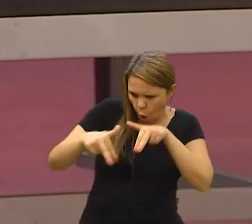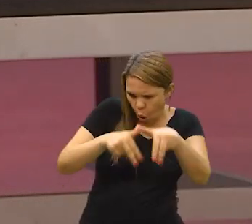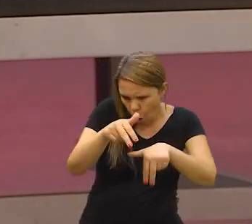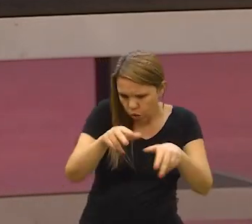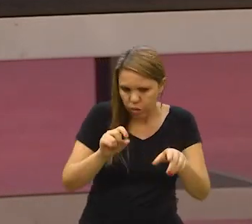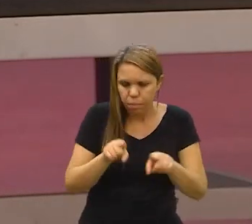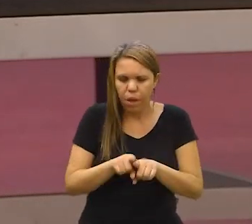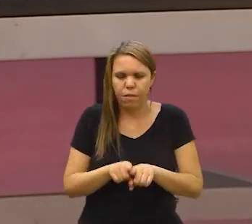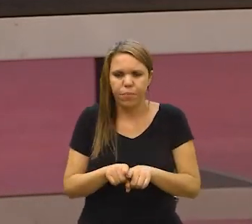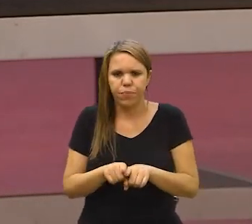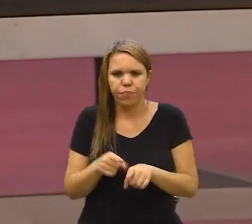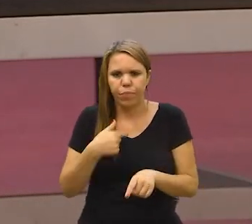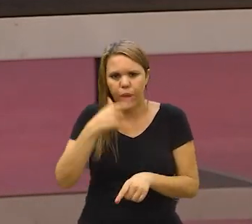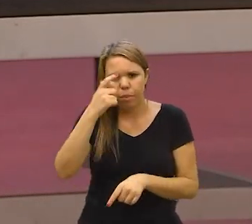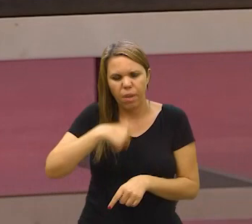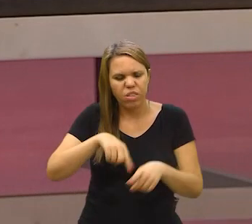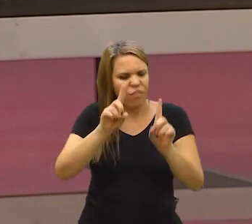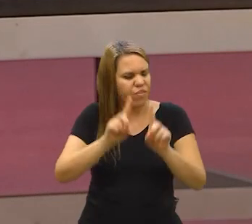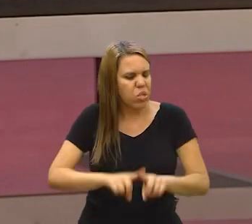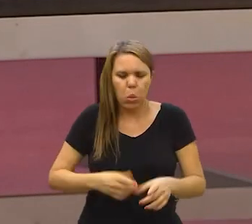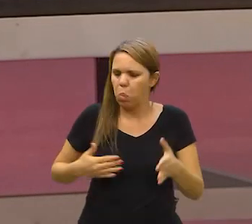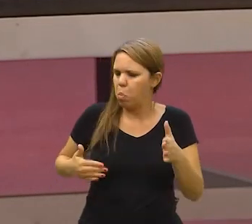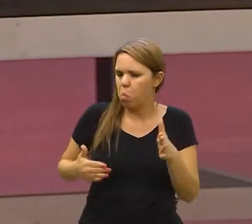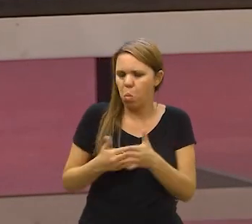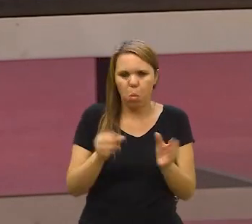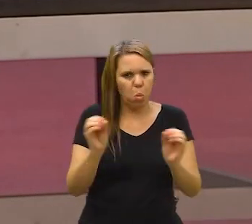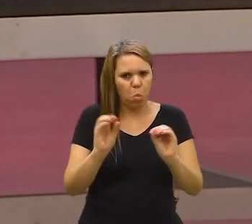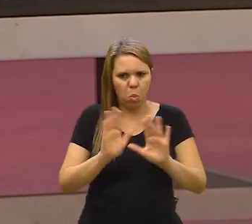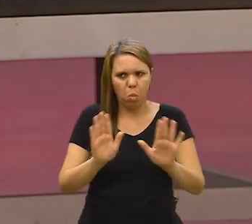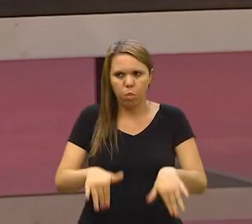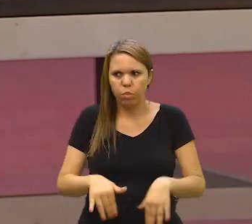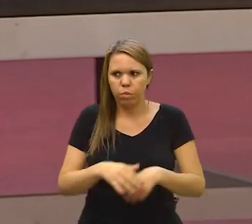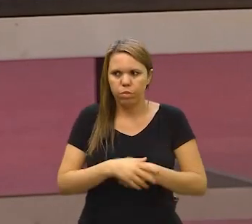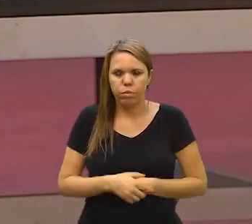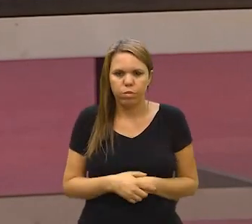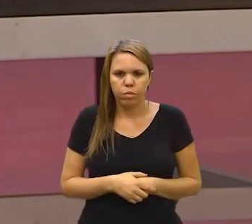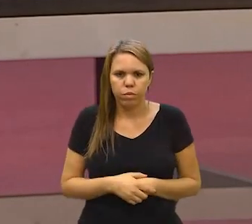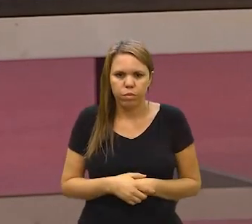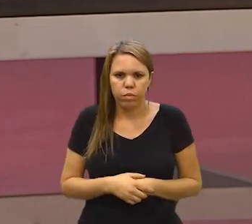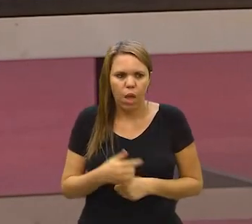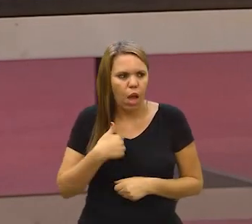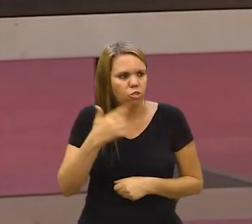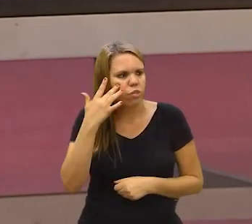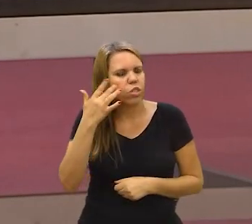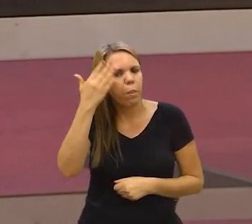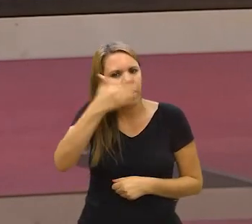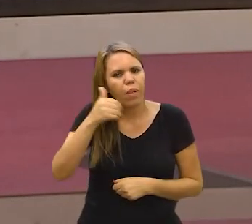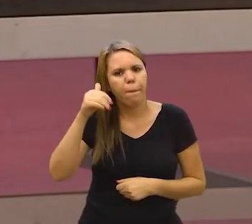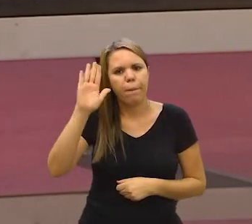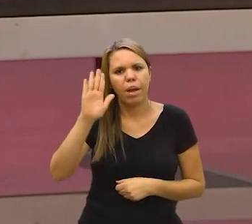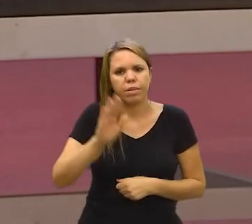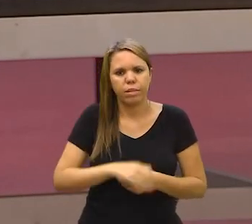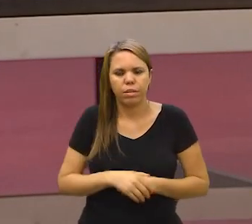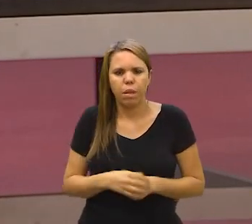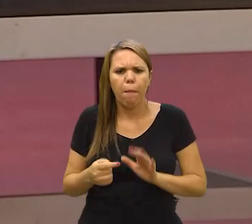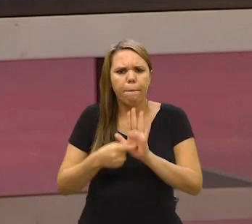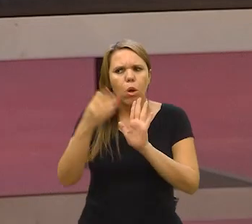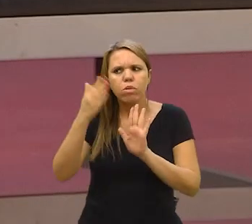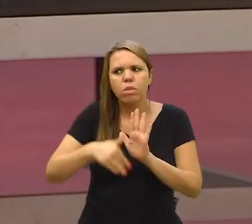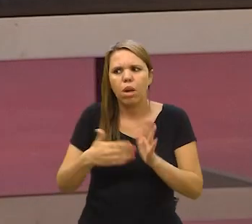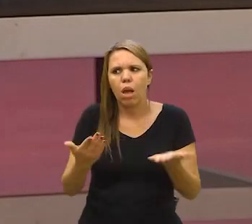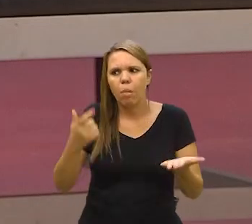mais ainda. Então, para mim, a minha deficiência nunca me limitou a nada. Pelo contrário, eu achava que eu tinha que provar mais ainda para mostrar que eu era